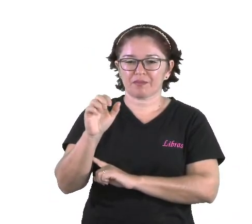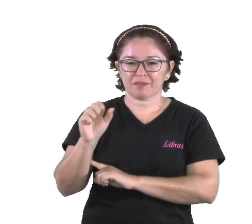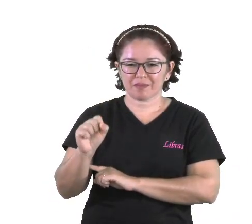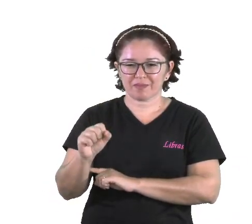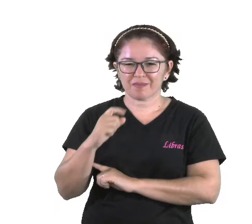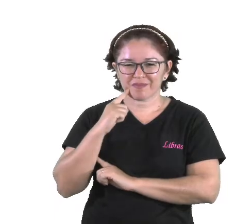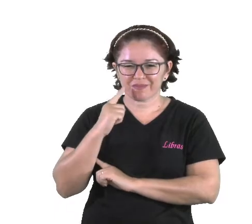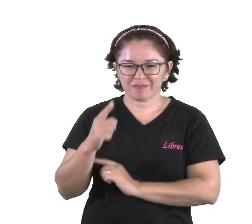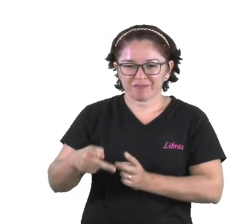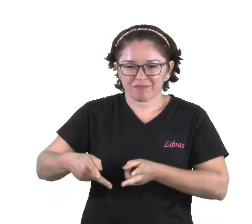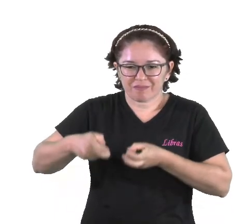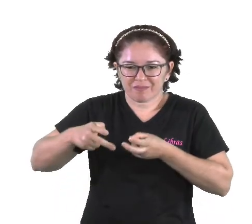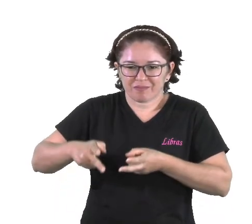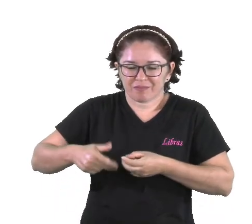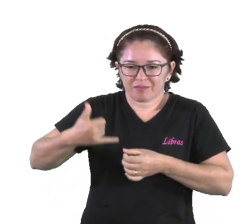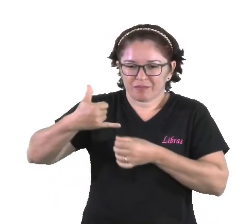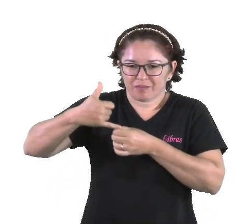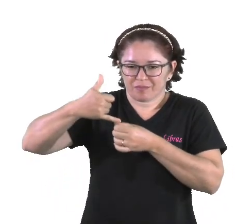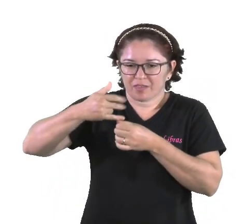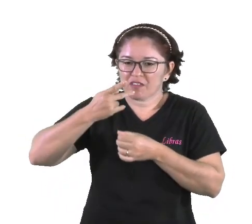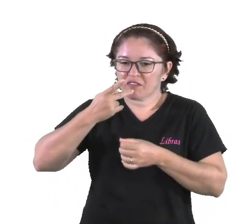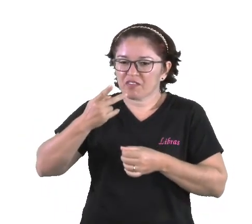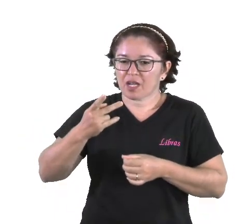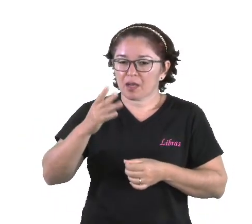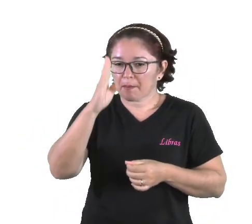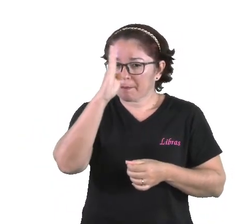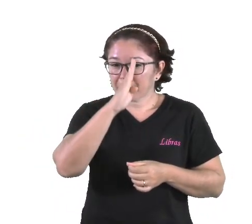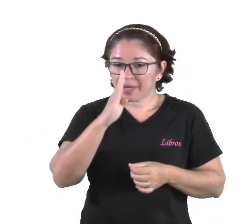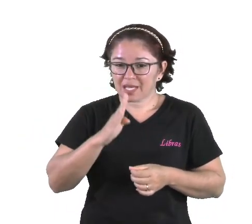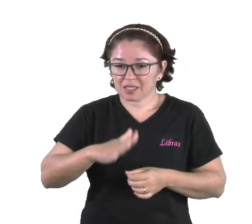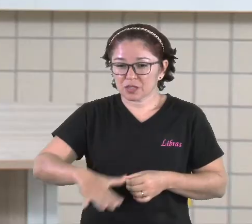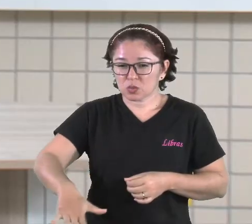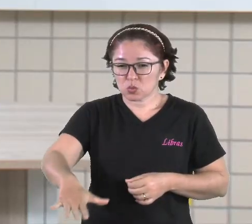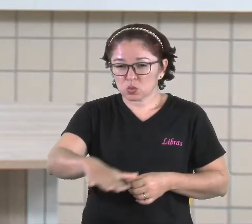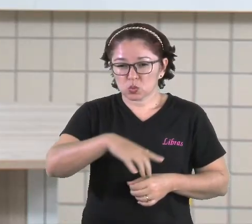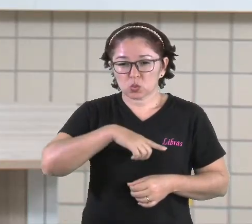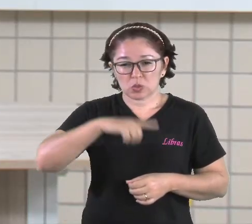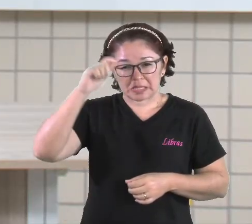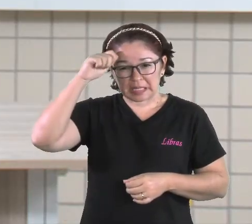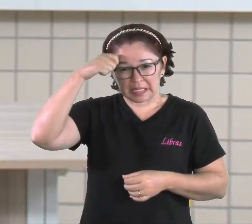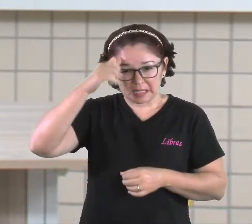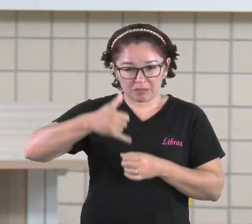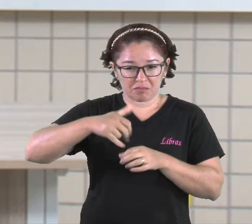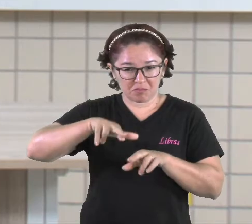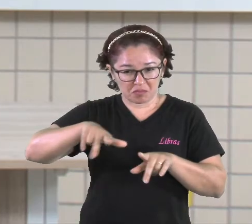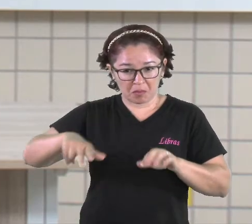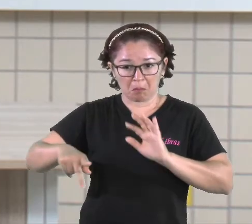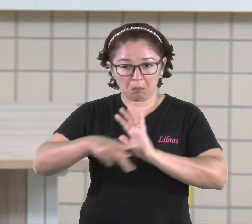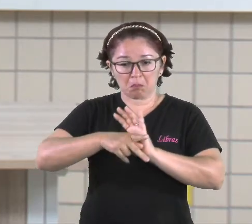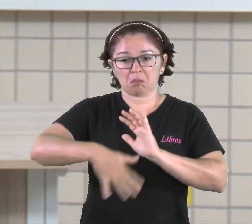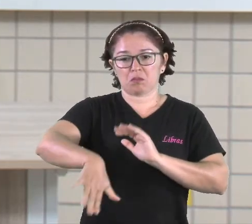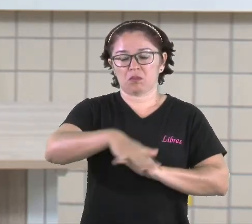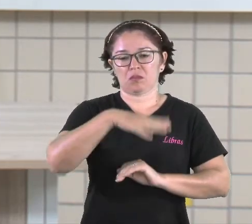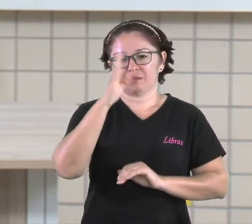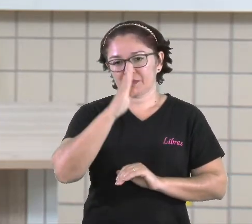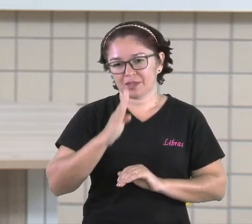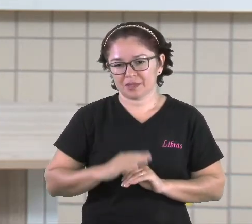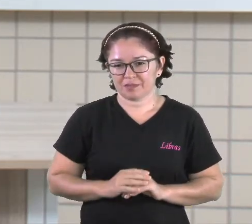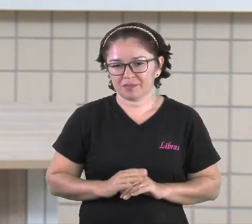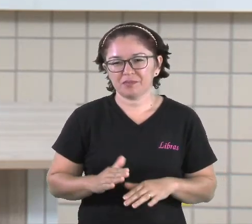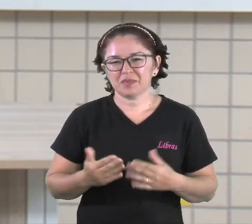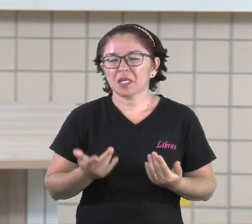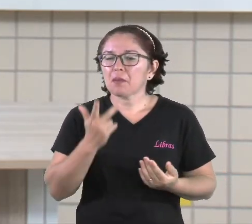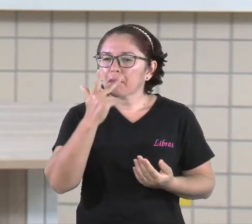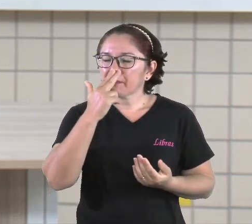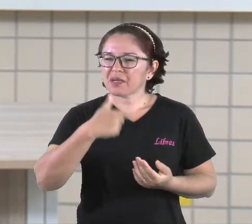de evolução econômica e industrial do Brasil. Apesar de todas as contradições que Vargas tinha, ele tinha